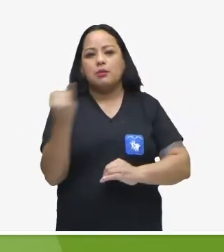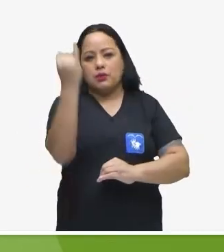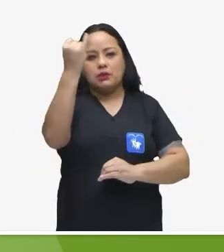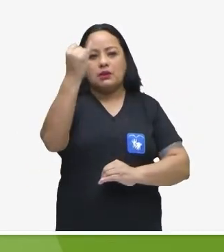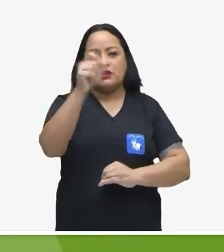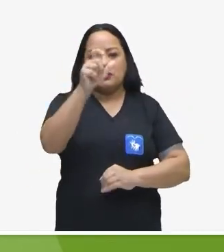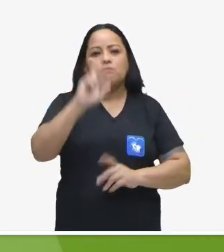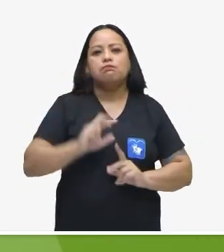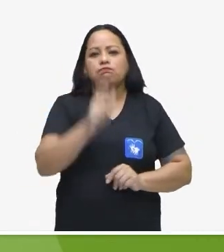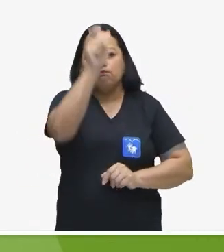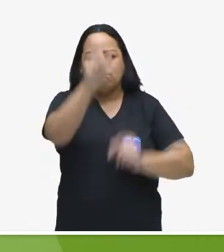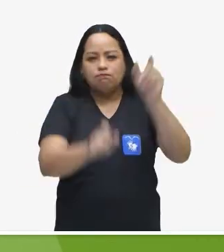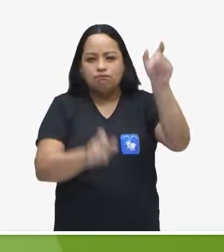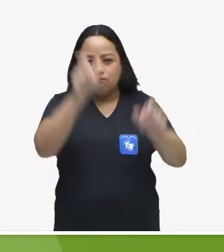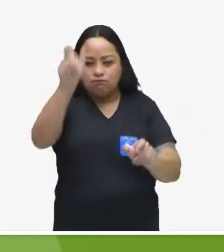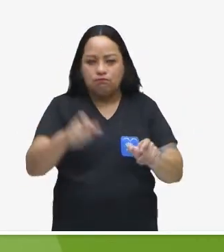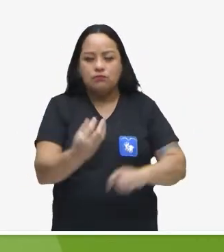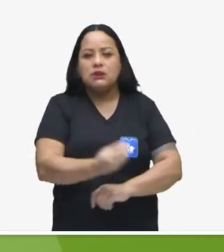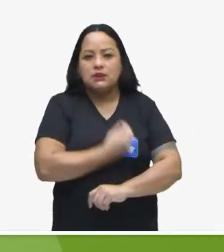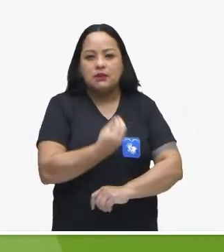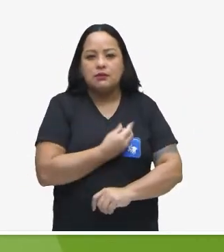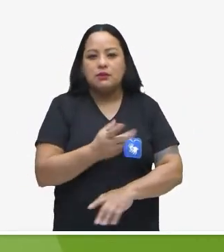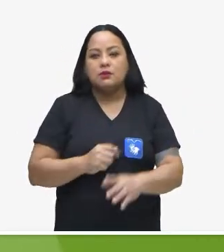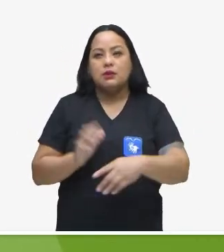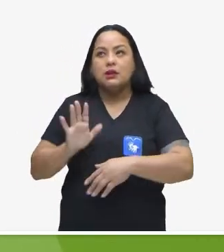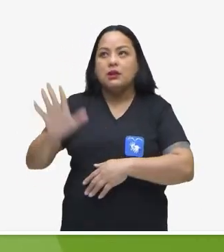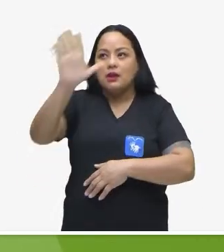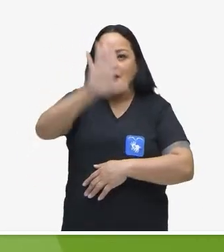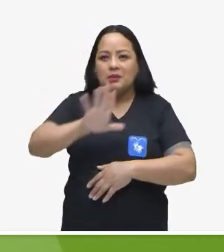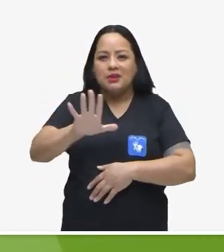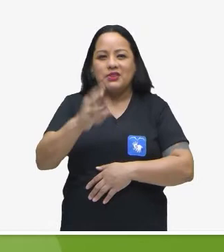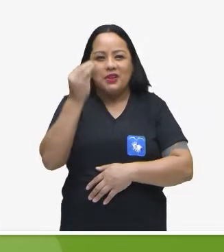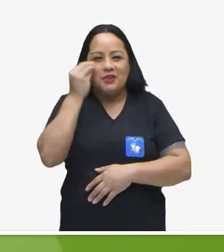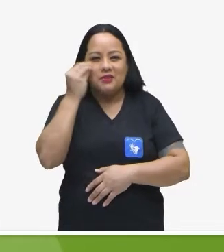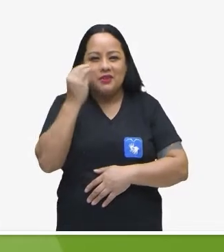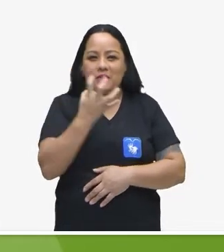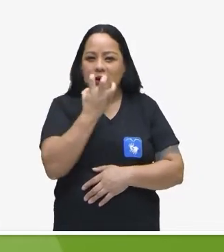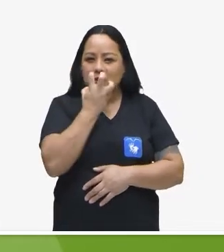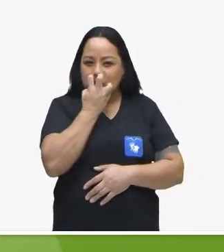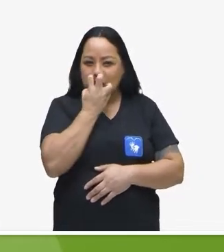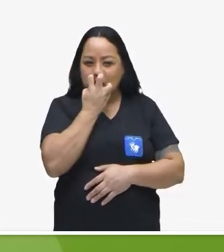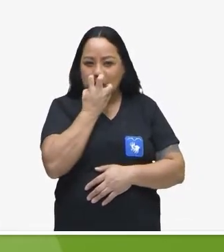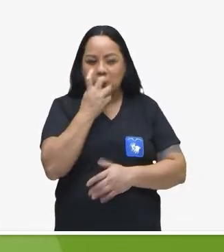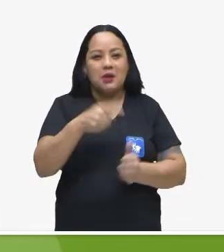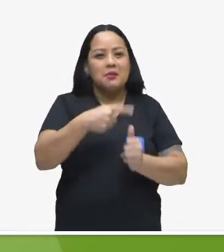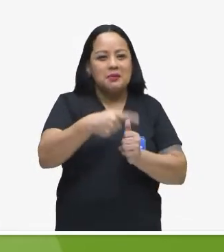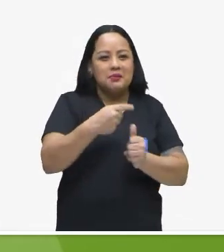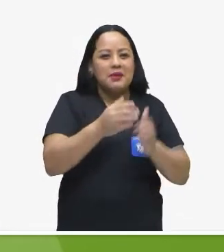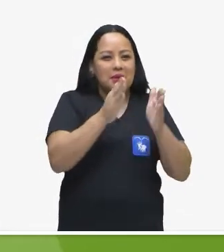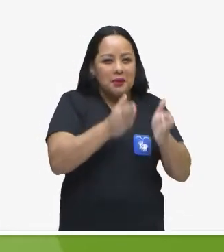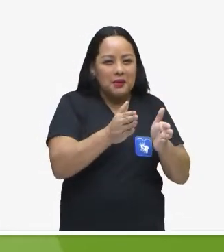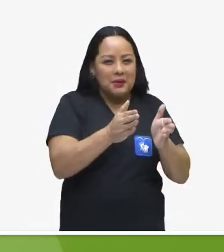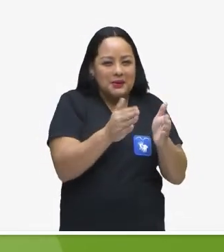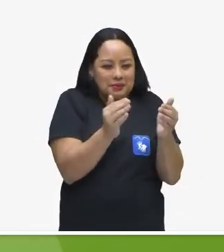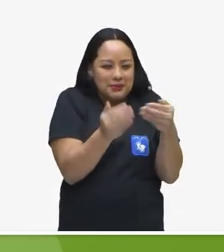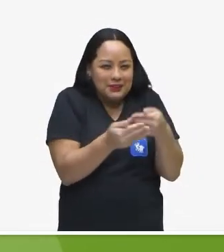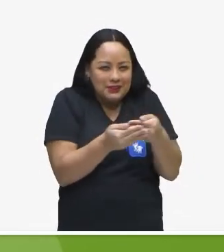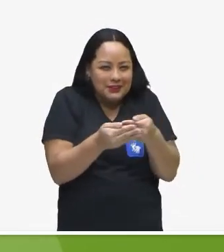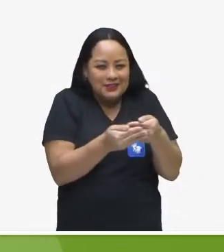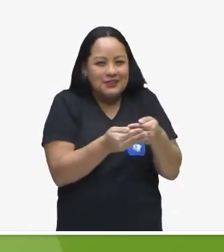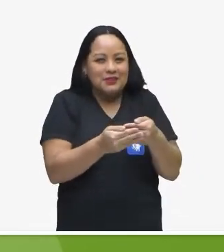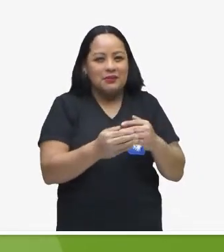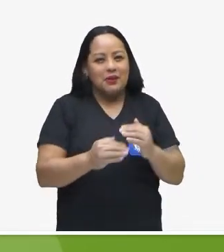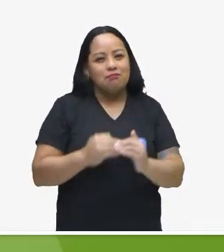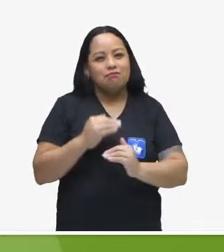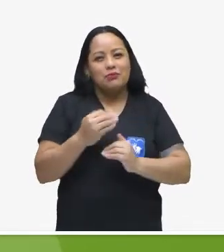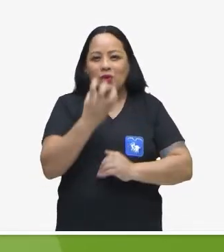vivos. Então, a gente vê aí na imagem o filhotinho de cachorro. Vocês podem ver que ele está passando pela sua fase de filhotinho, vai